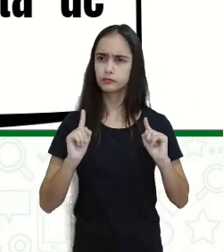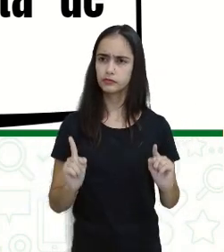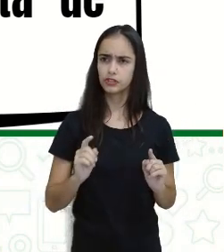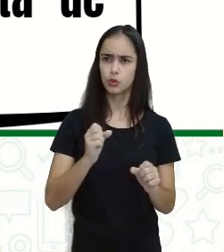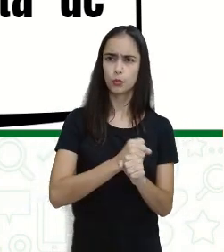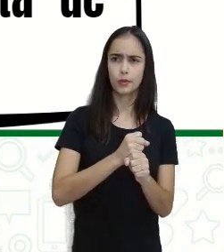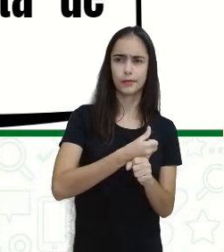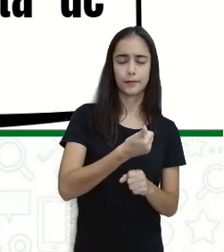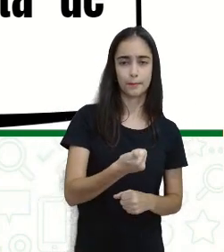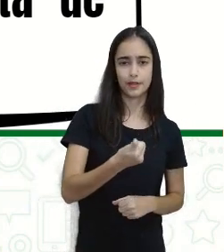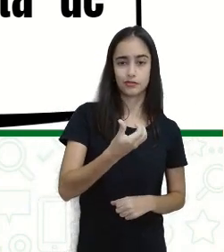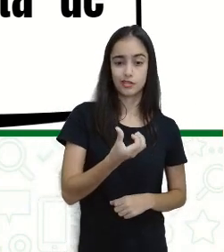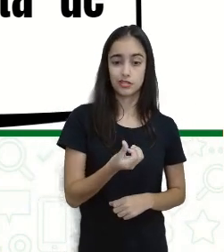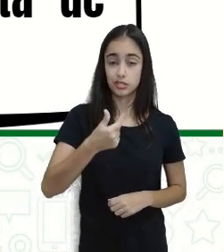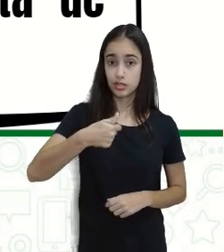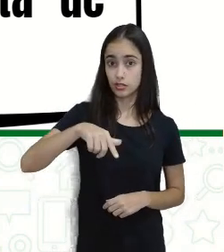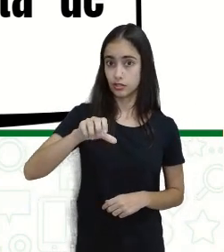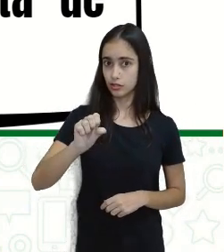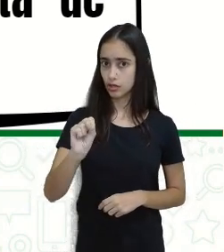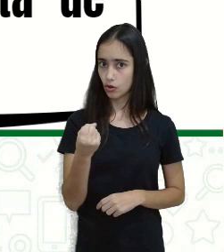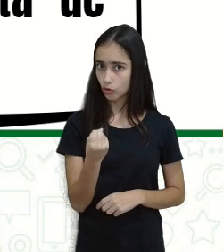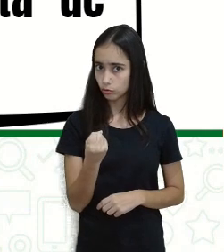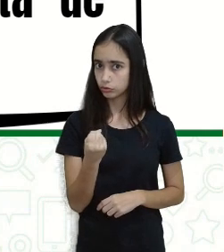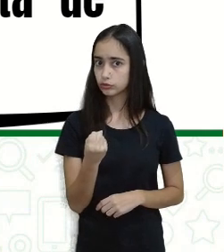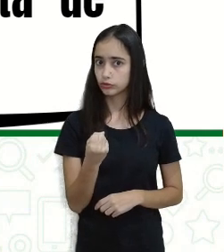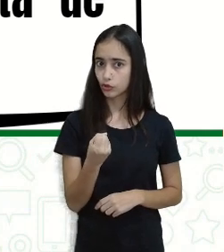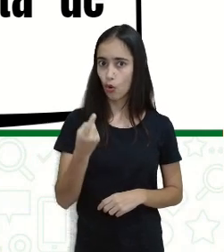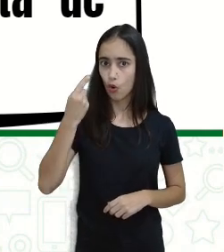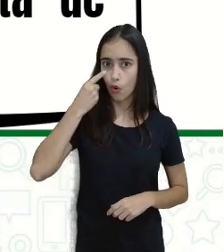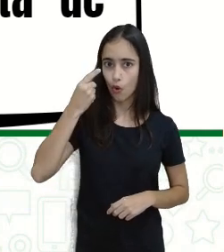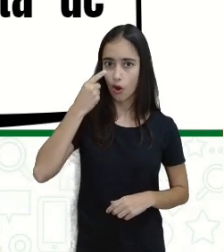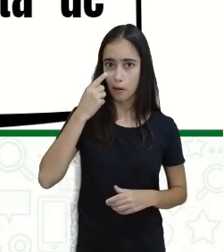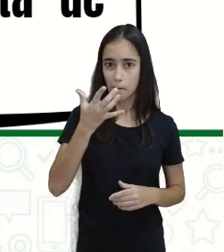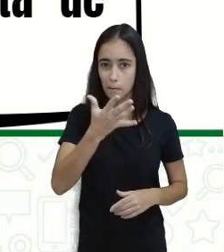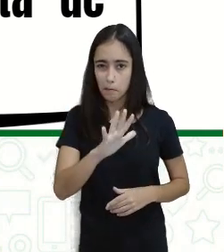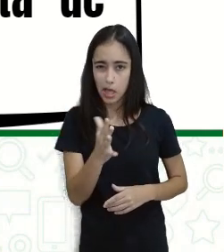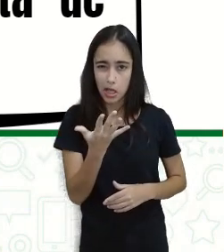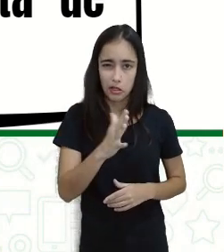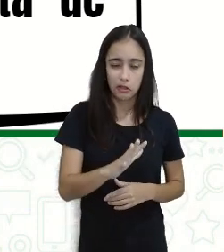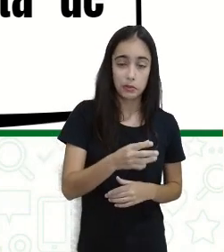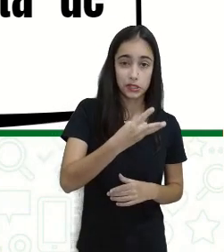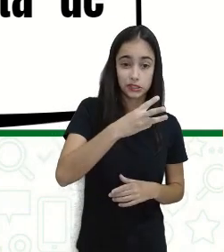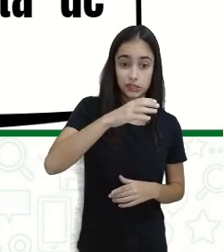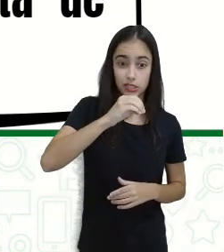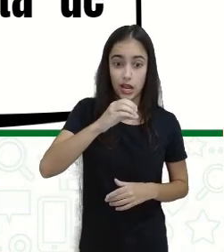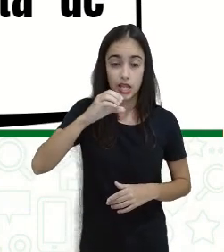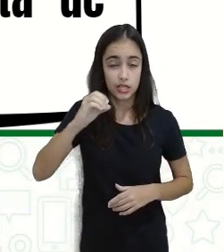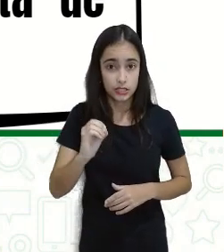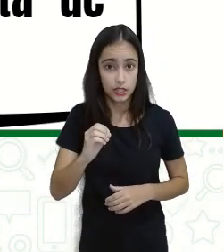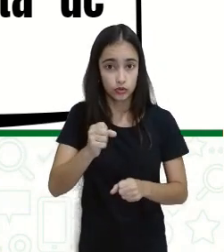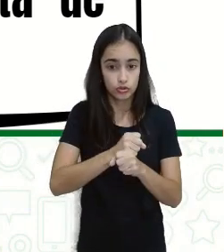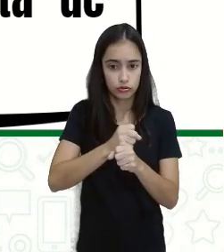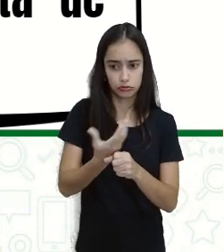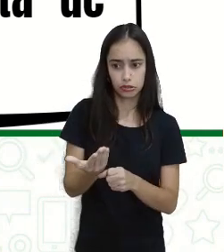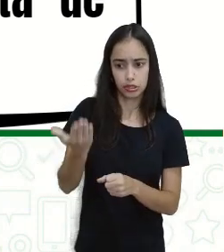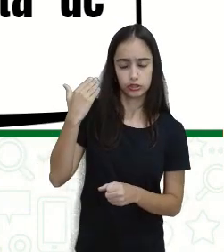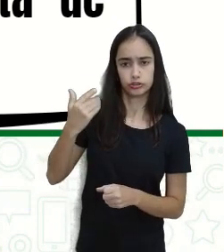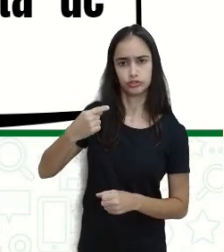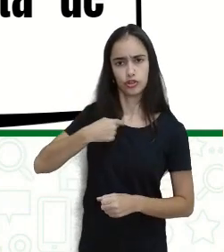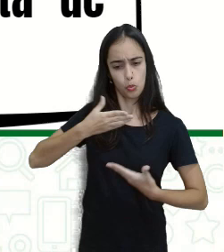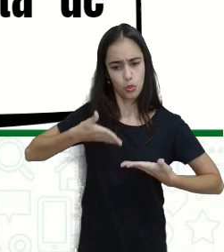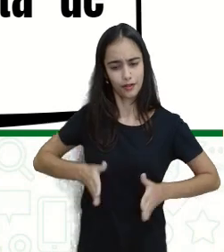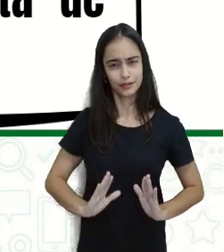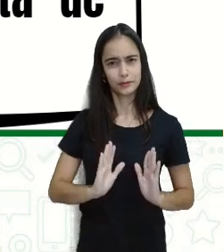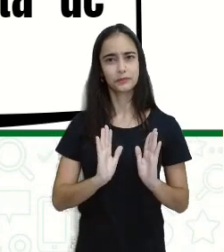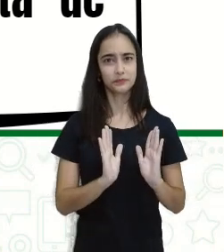1678, inclusive 300 anos antes do meu nascimento, nasci em 1978, o governador da capitania